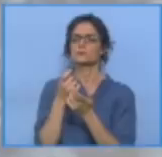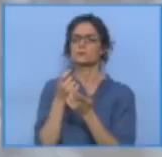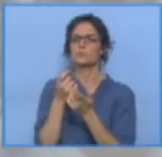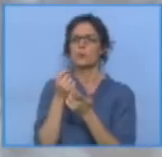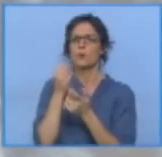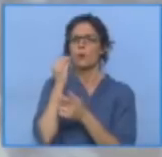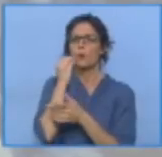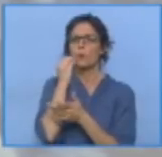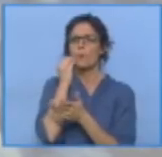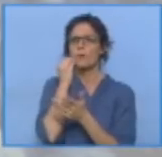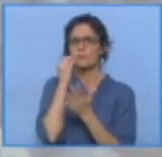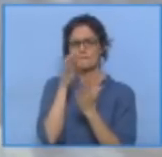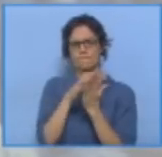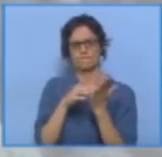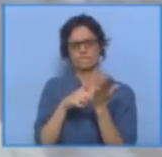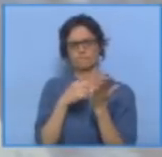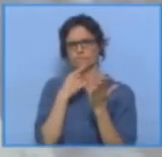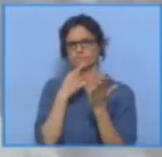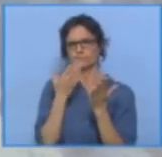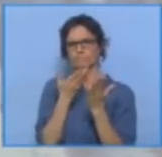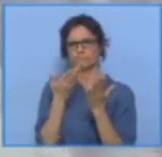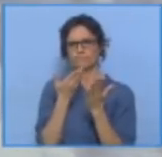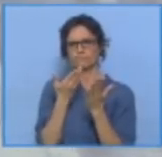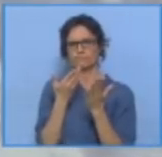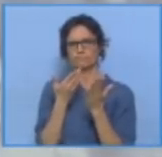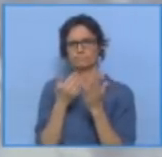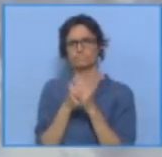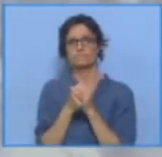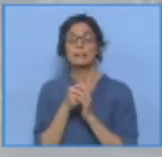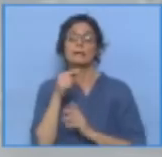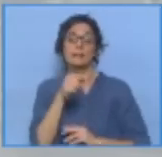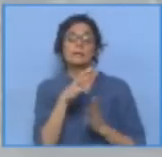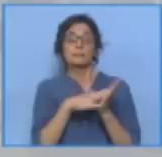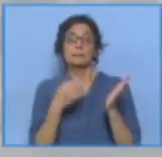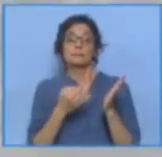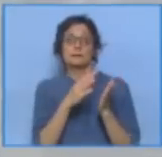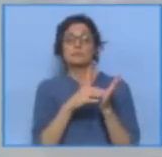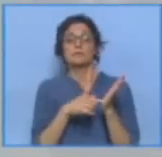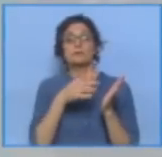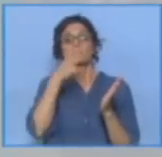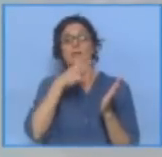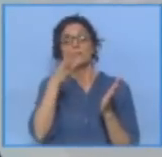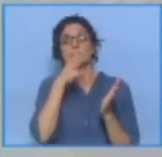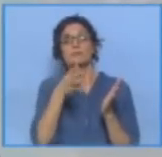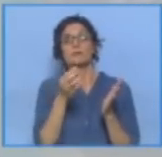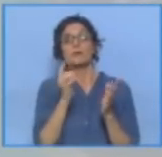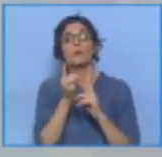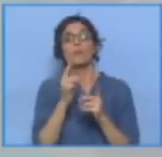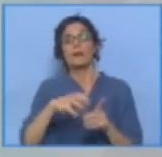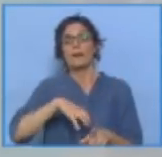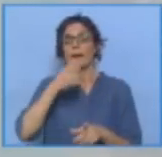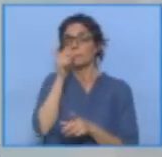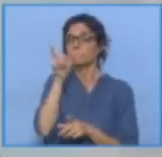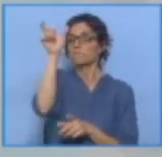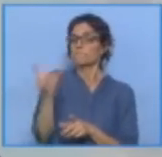ao cabo, esta profecia? É precisamente a explicação do que é ser Messias. É um Messias que é servo, que liga também com o